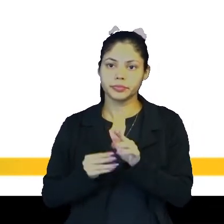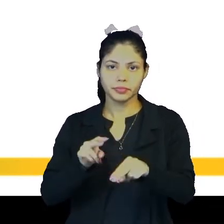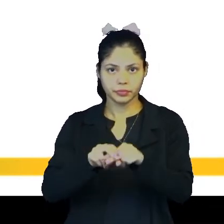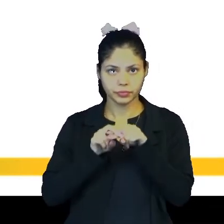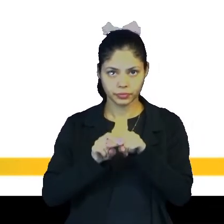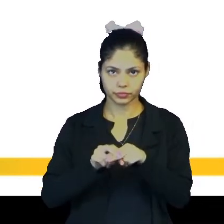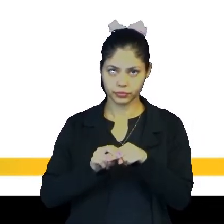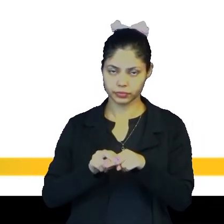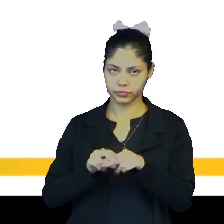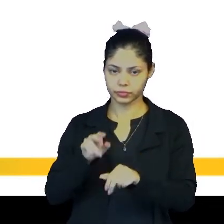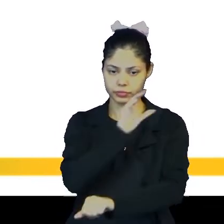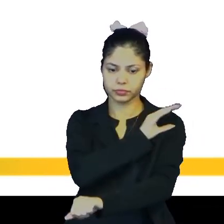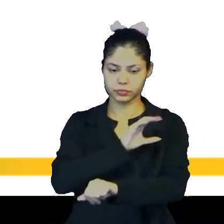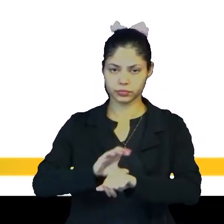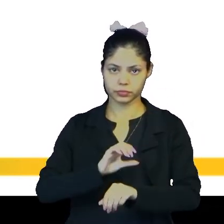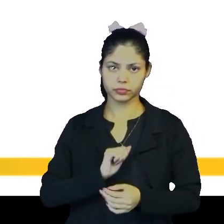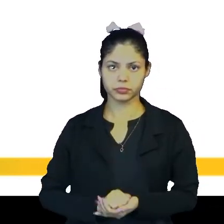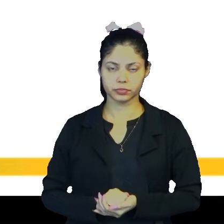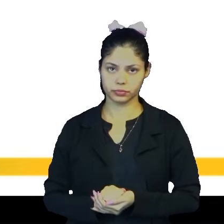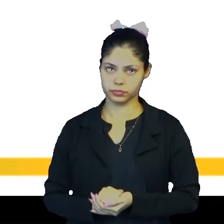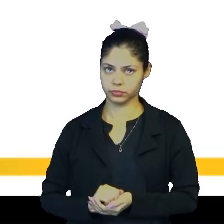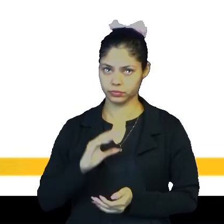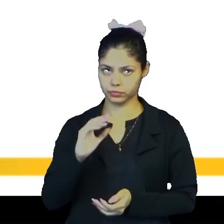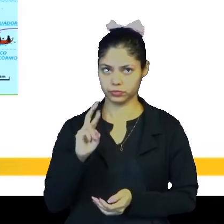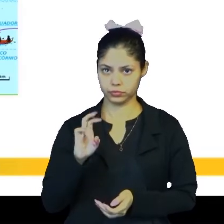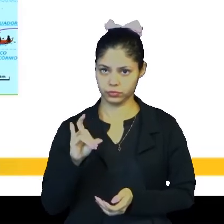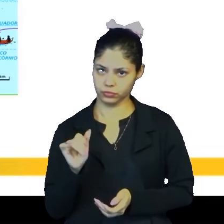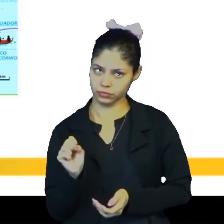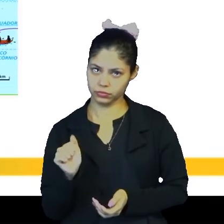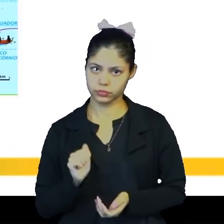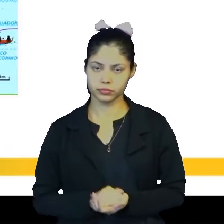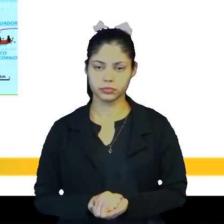isso essa cultura ficou chamada de cultura de Clovis.